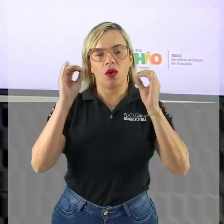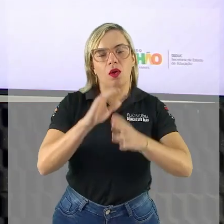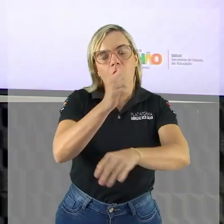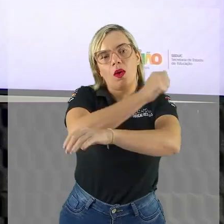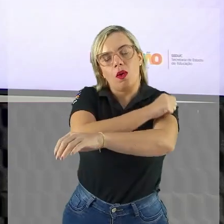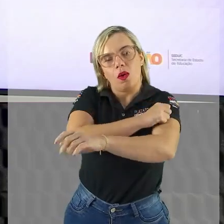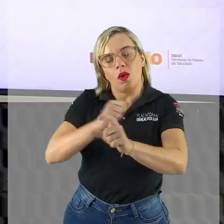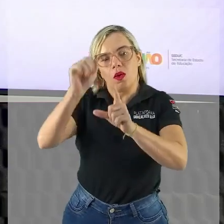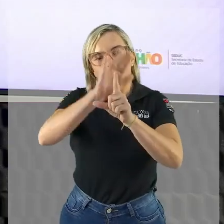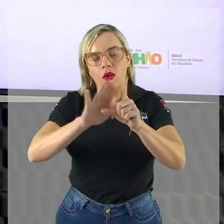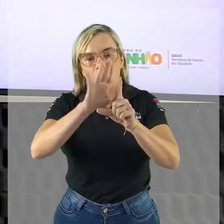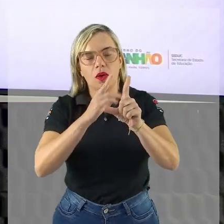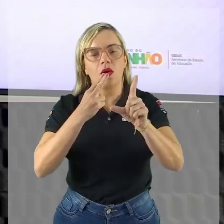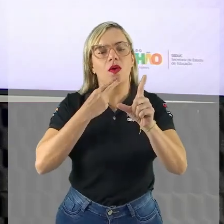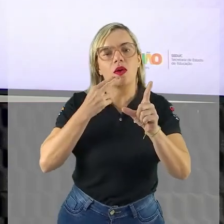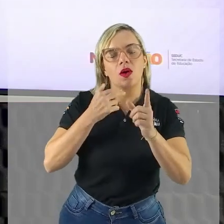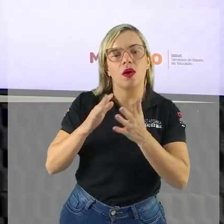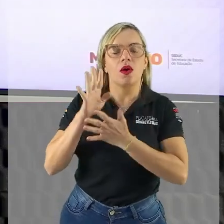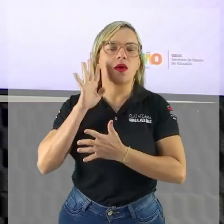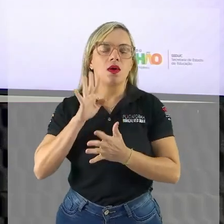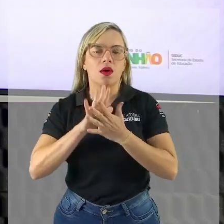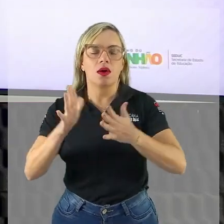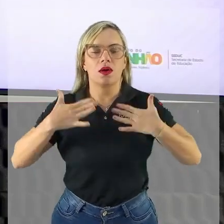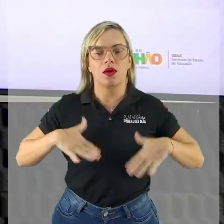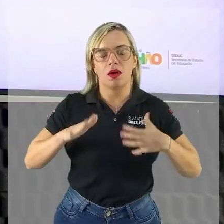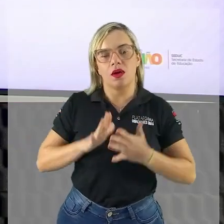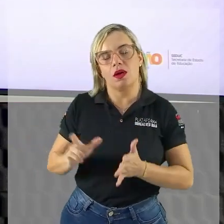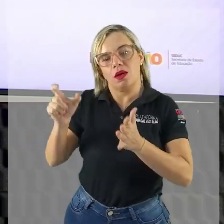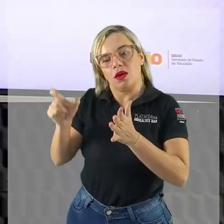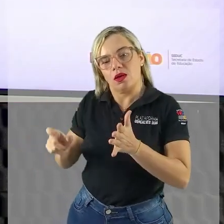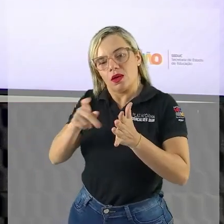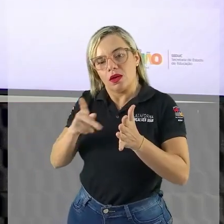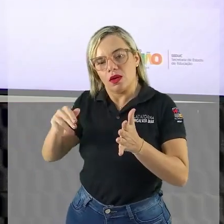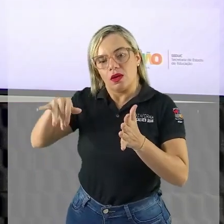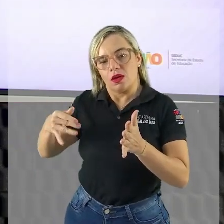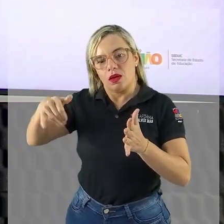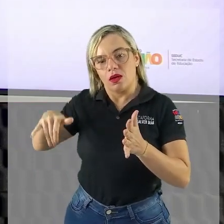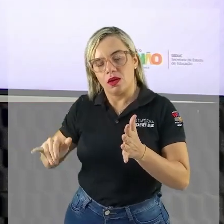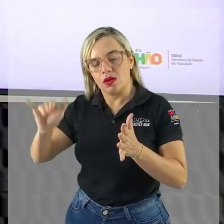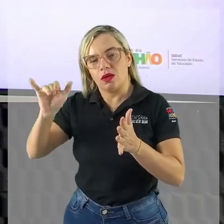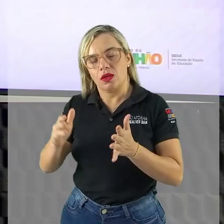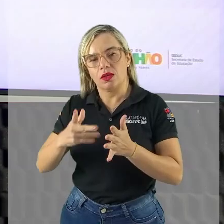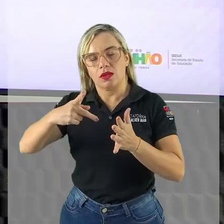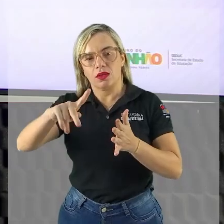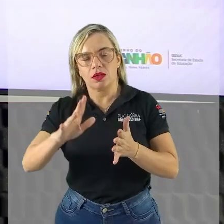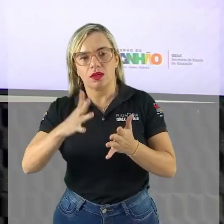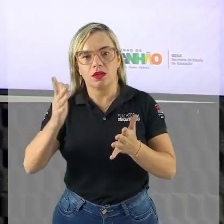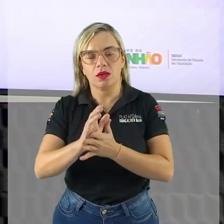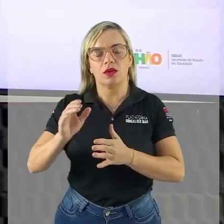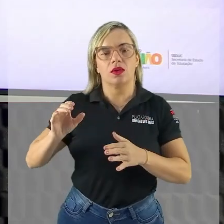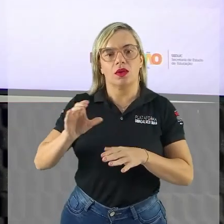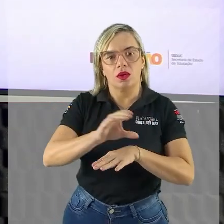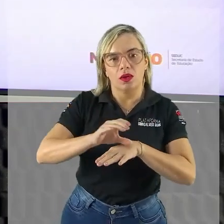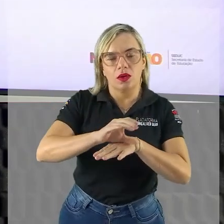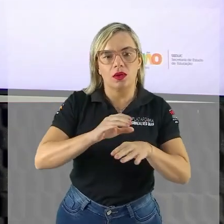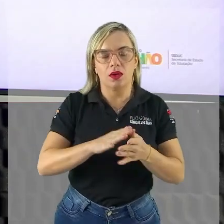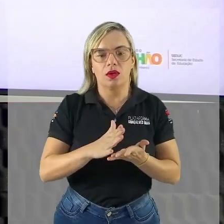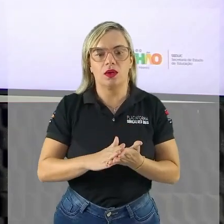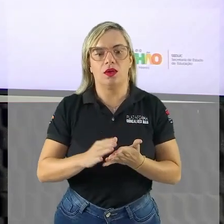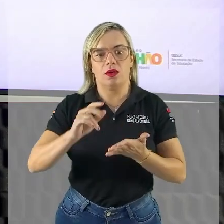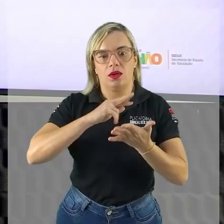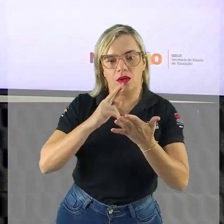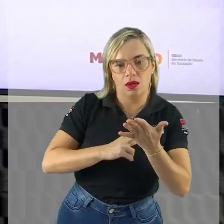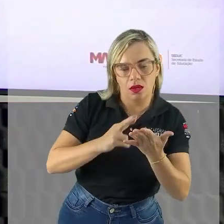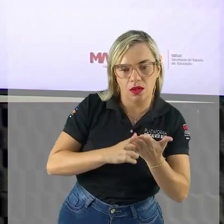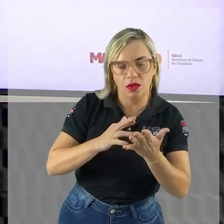E aí, galera da plataforma Gonçalves Dias, beleza, gente? Tranquilo? Aqui quem fala é o professor Jimmy, teu professor do curso de redação voltado